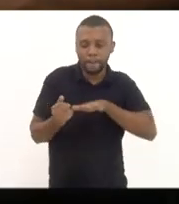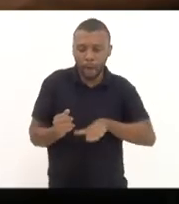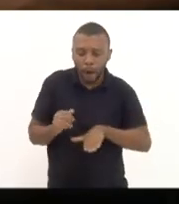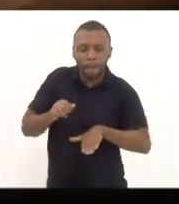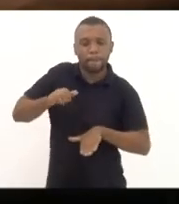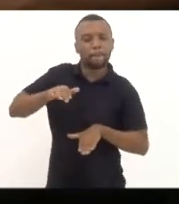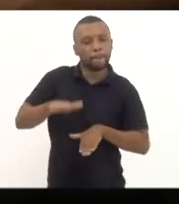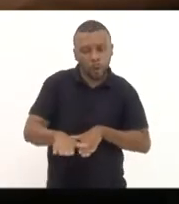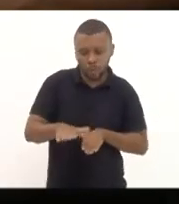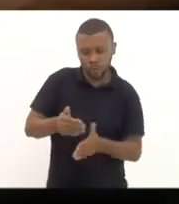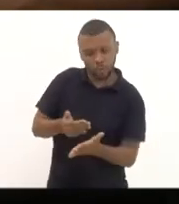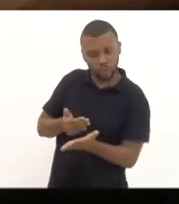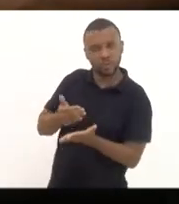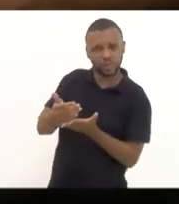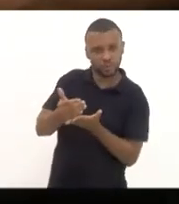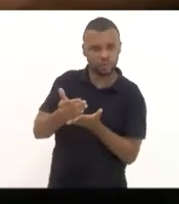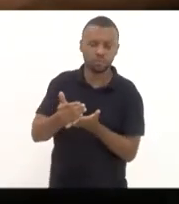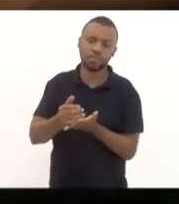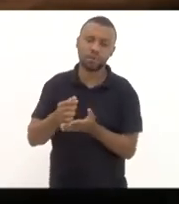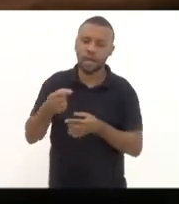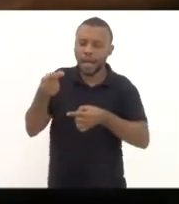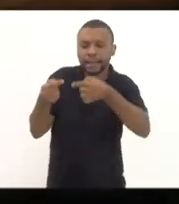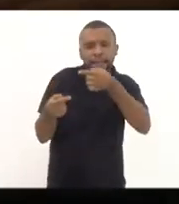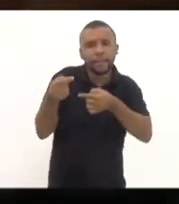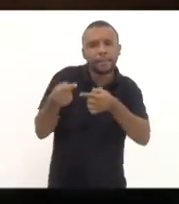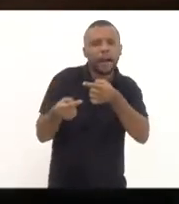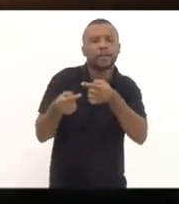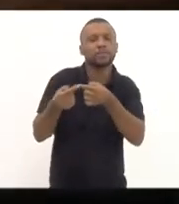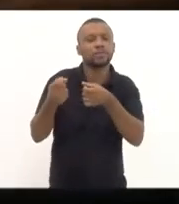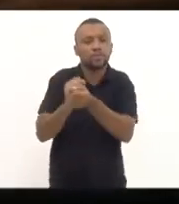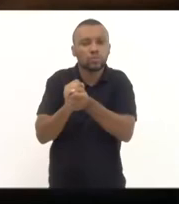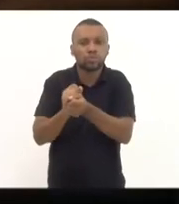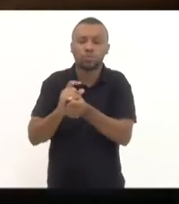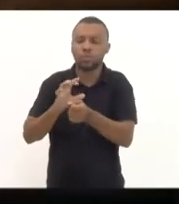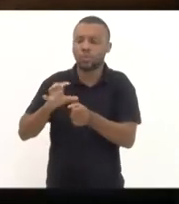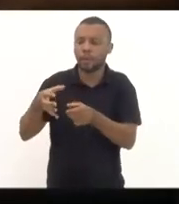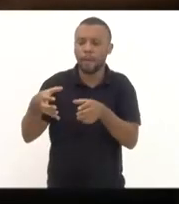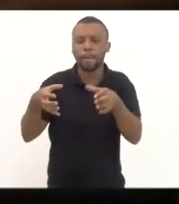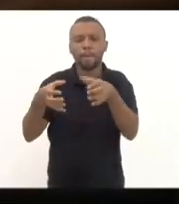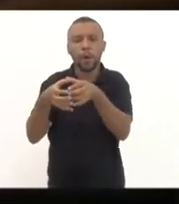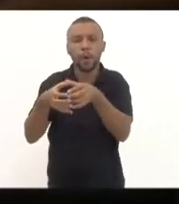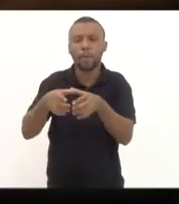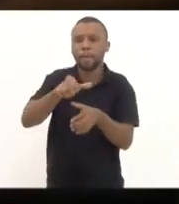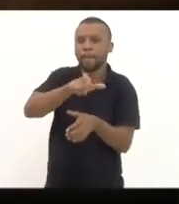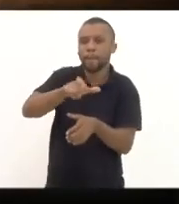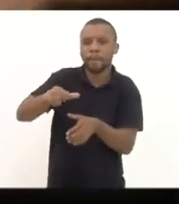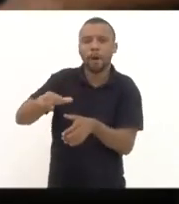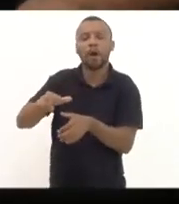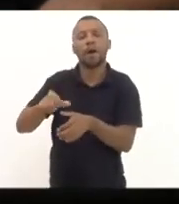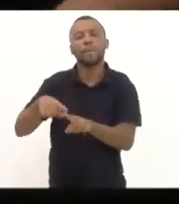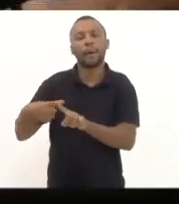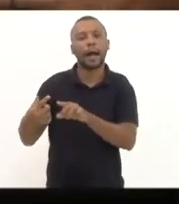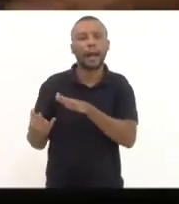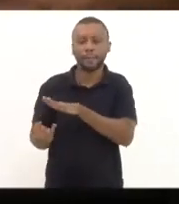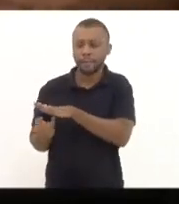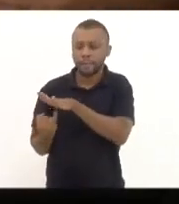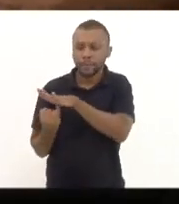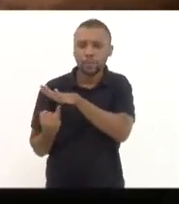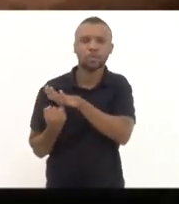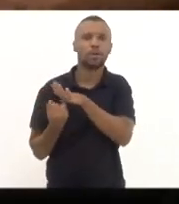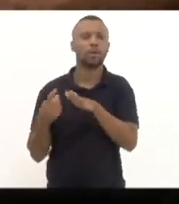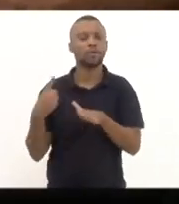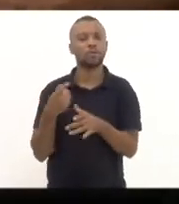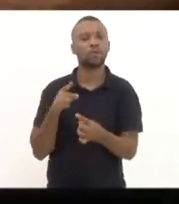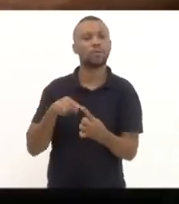necessário que a gente faça esse debate e de forma coletiva né Com todas essas distâncias para que a gente